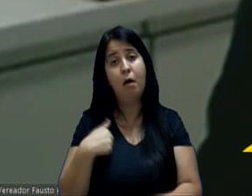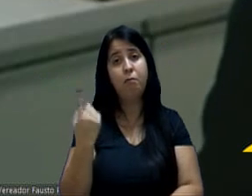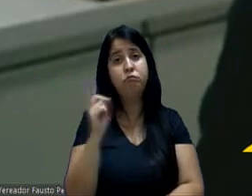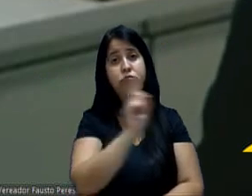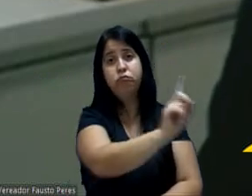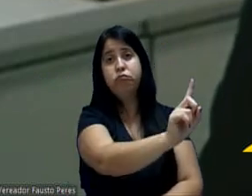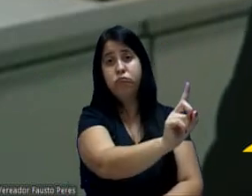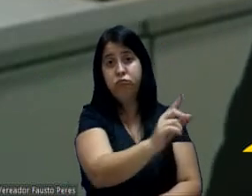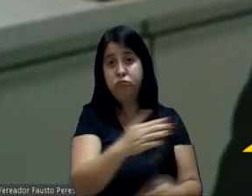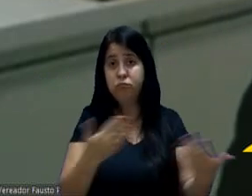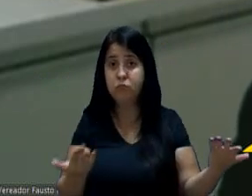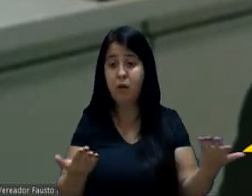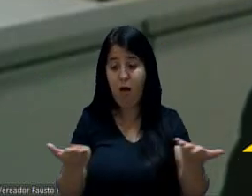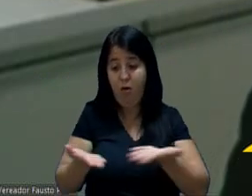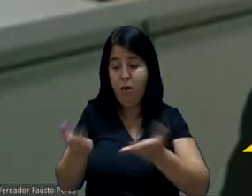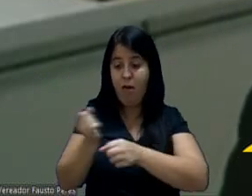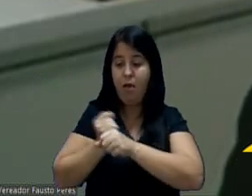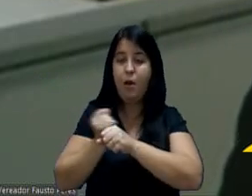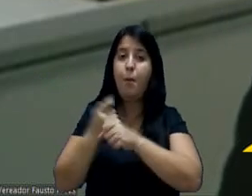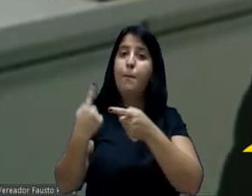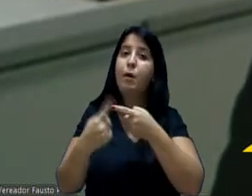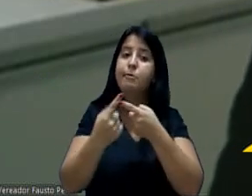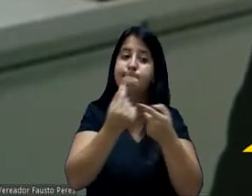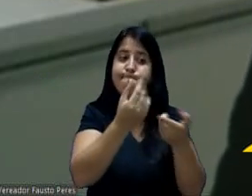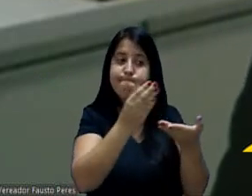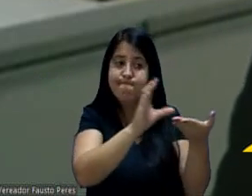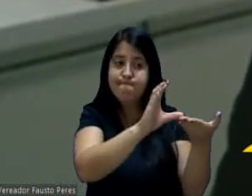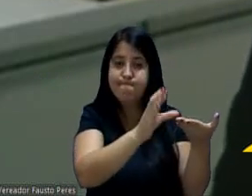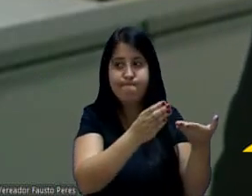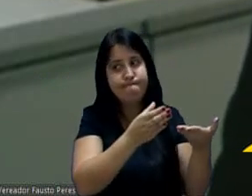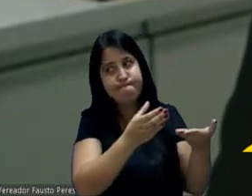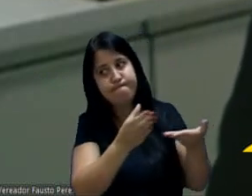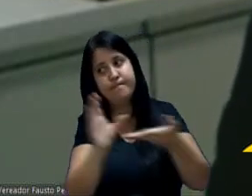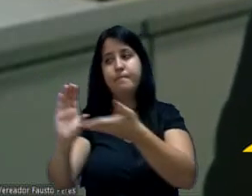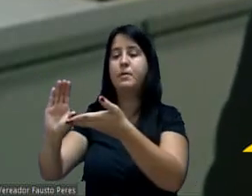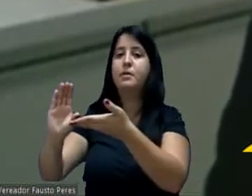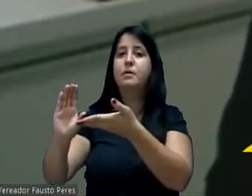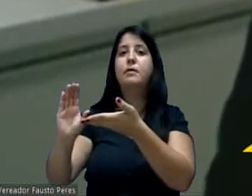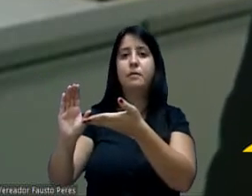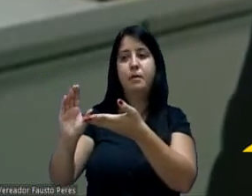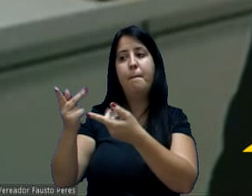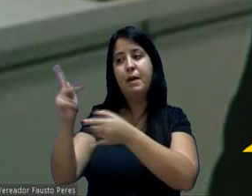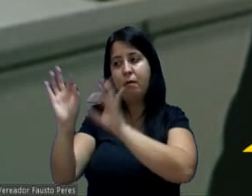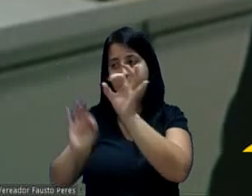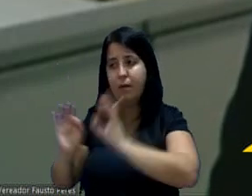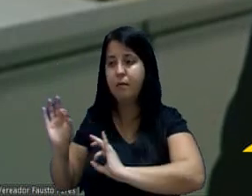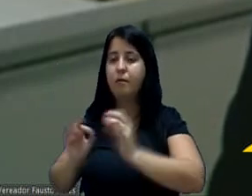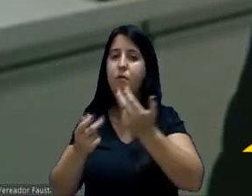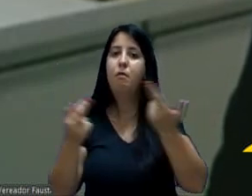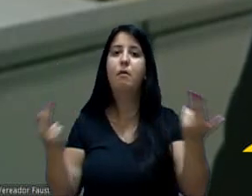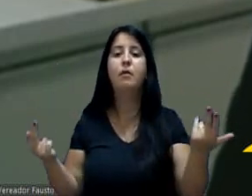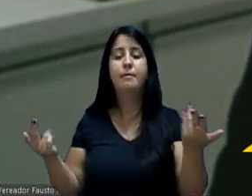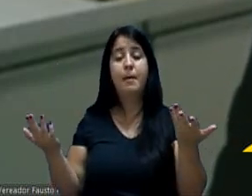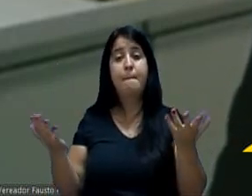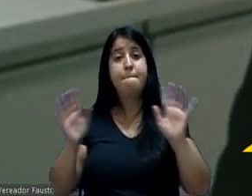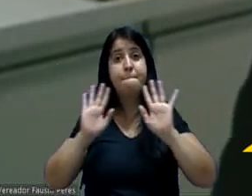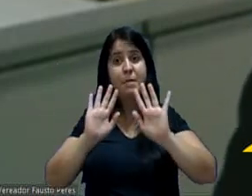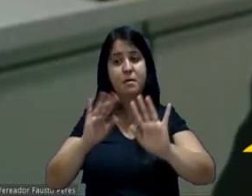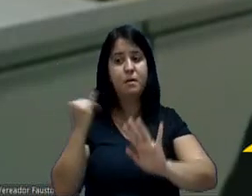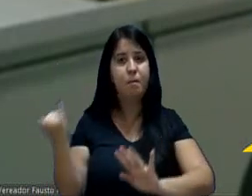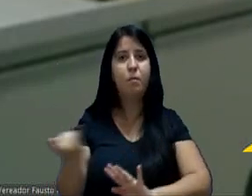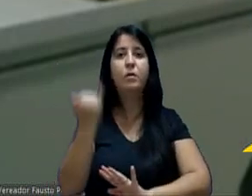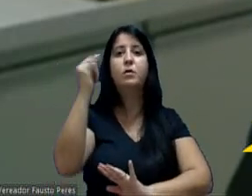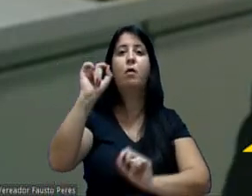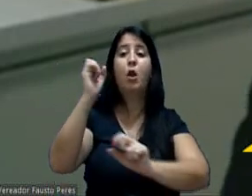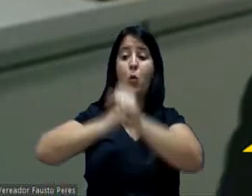Que é devido a esse remanejamento das nossas emendas impositivas. Mas o que é importante é que do